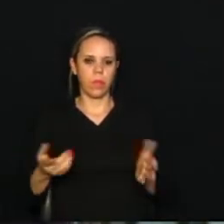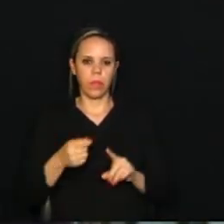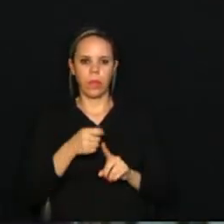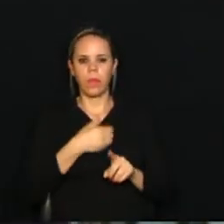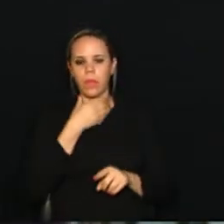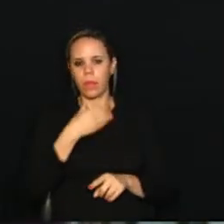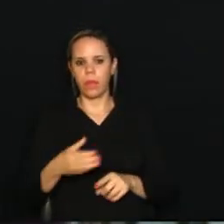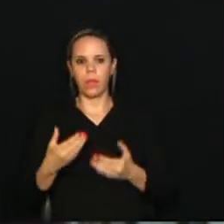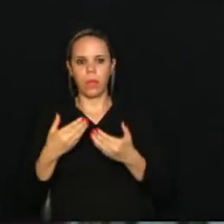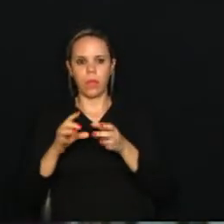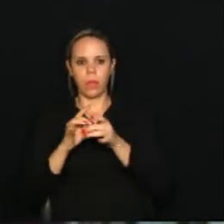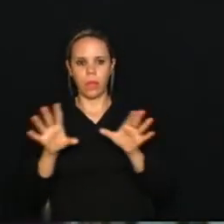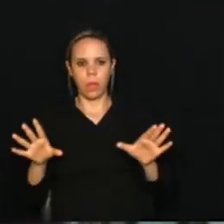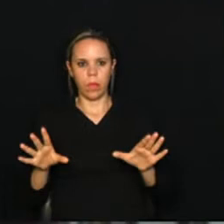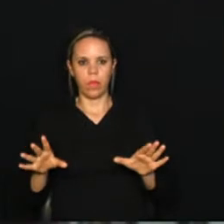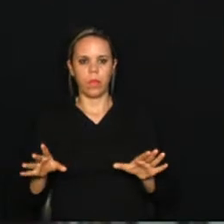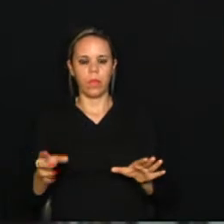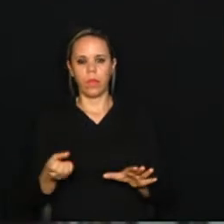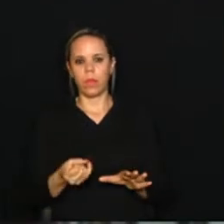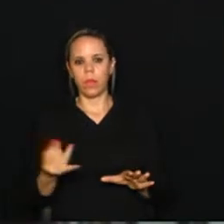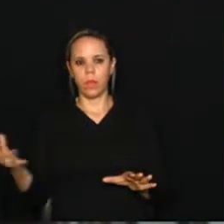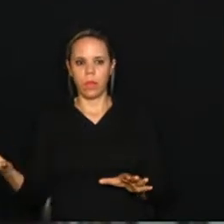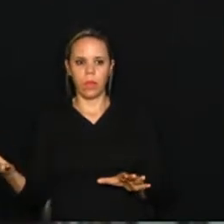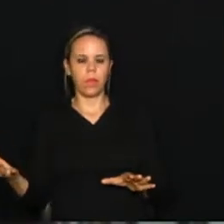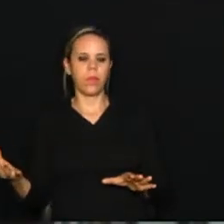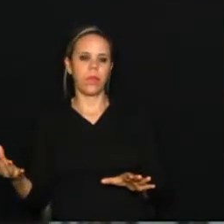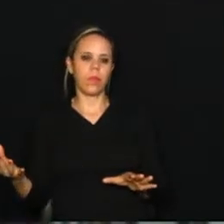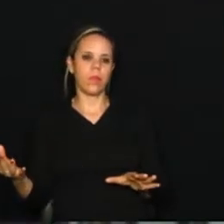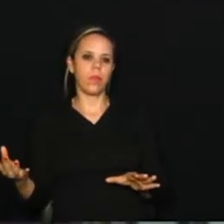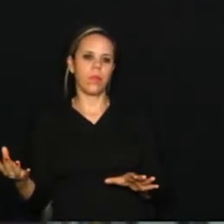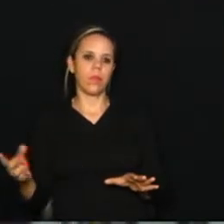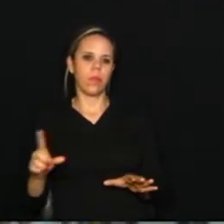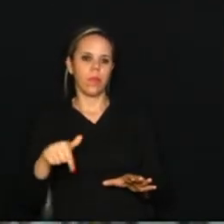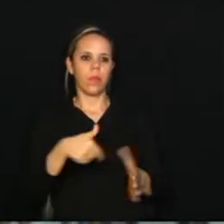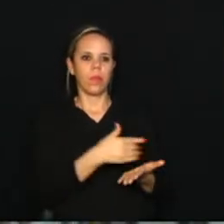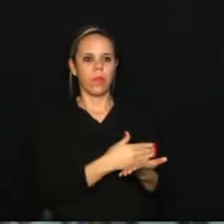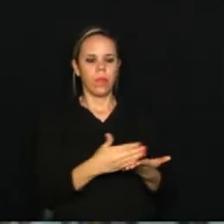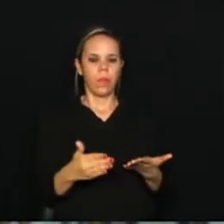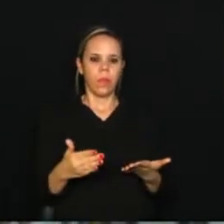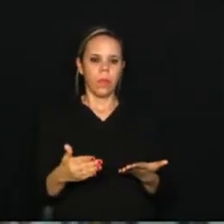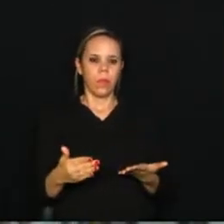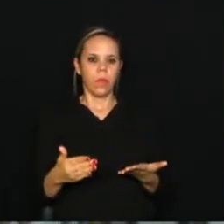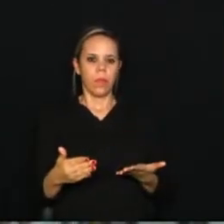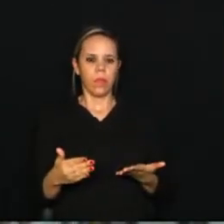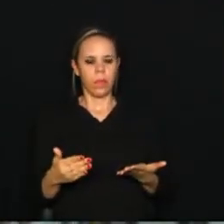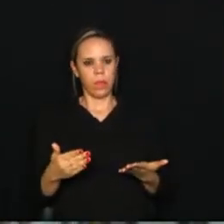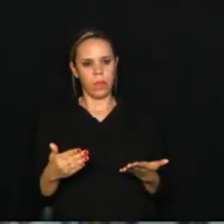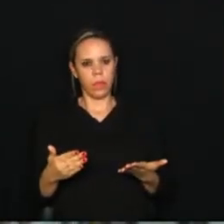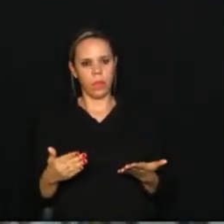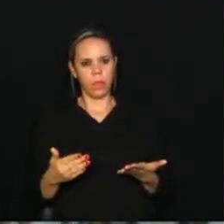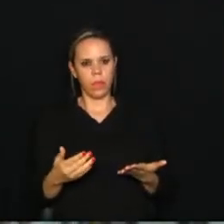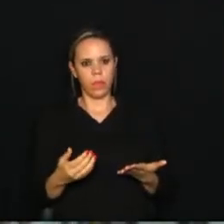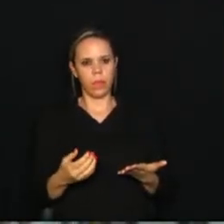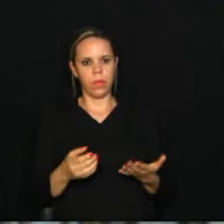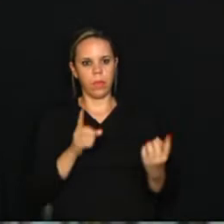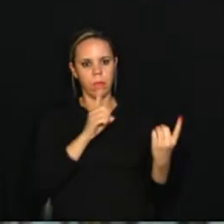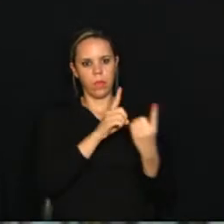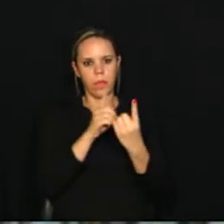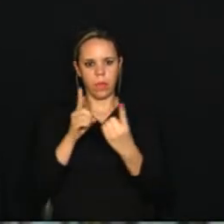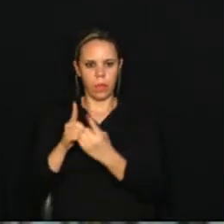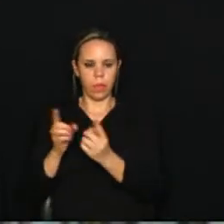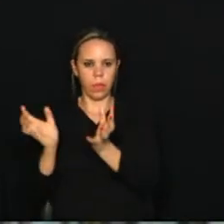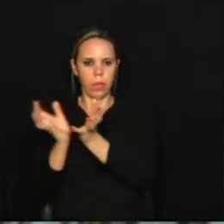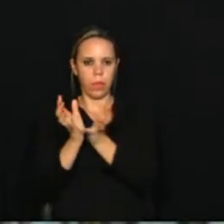dezembro libera numa ponta e começa a demanda das